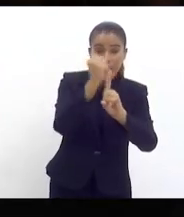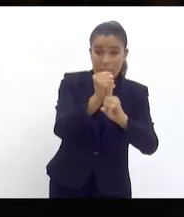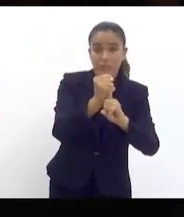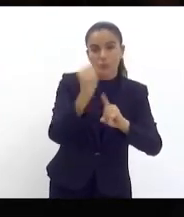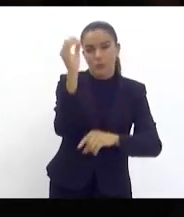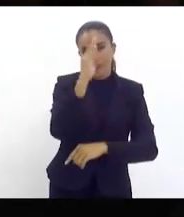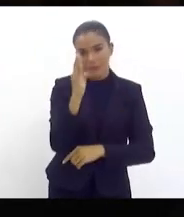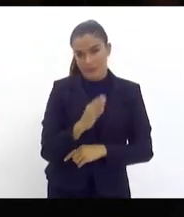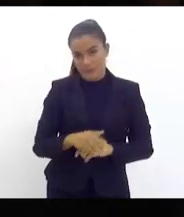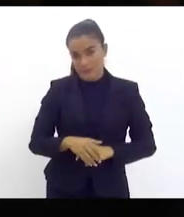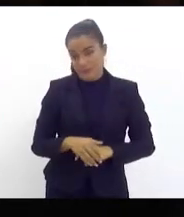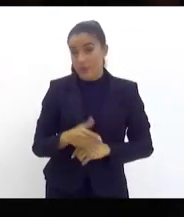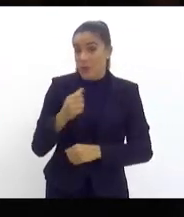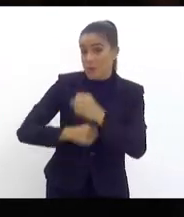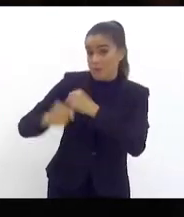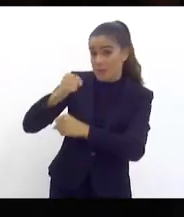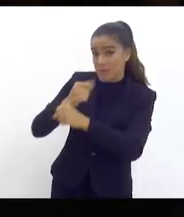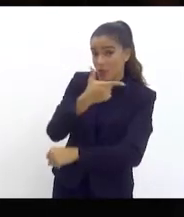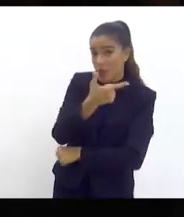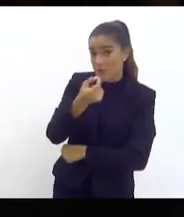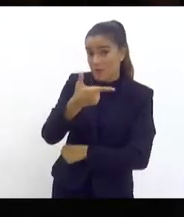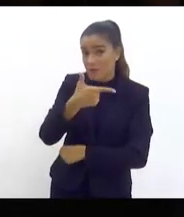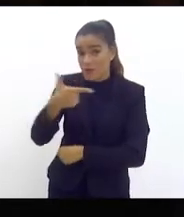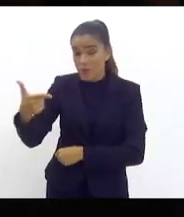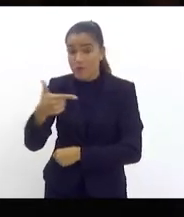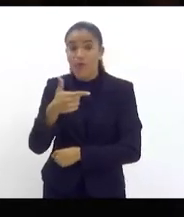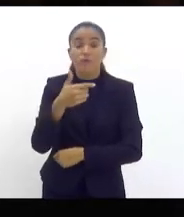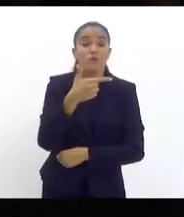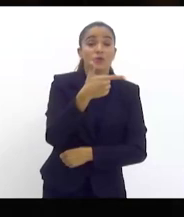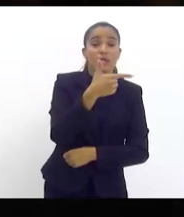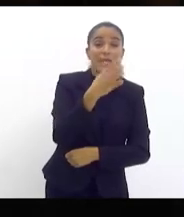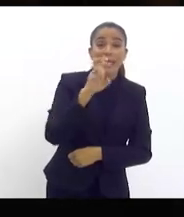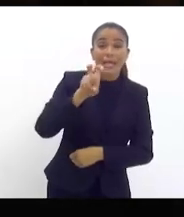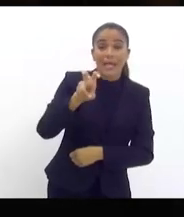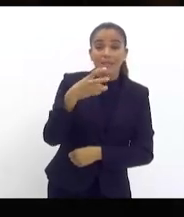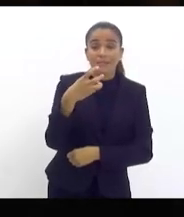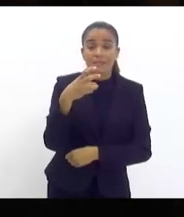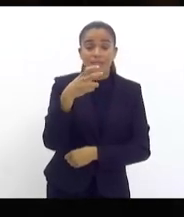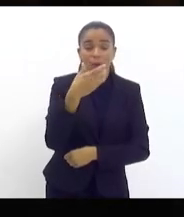passado, 2022, foram 545 casos,